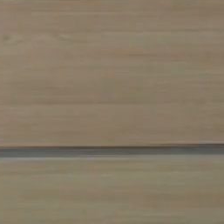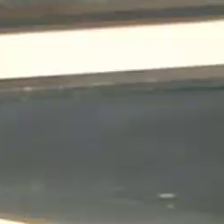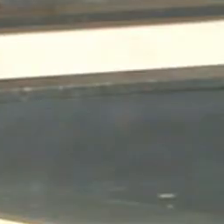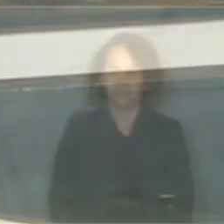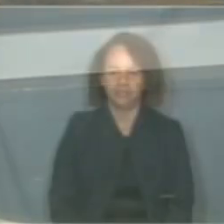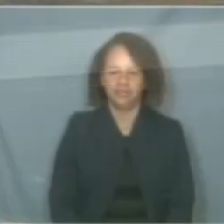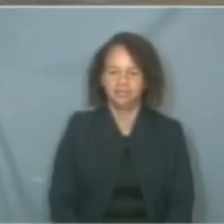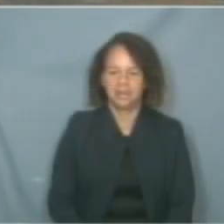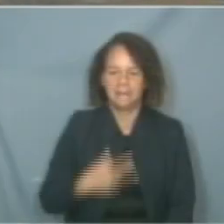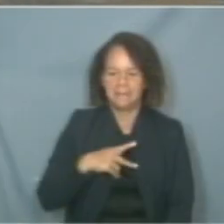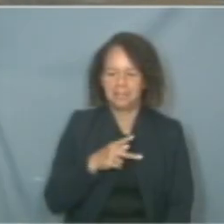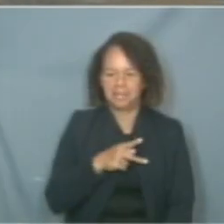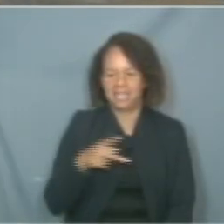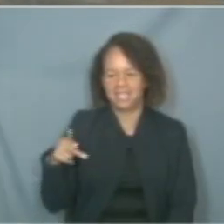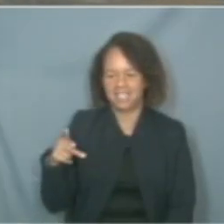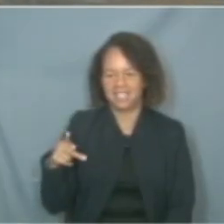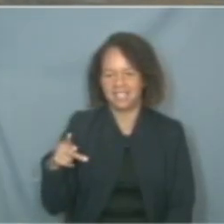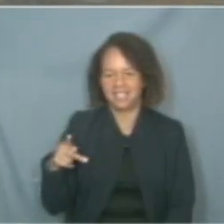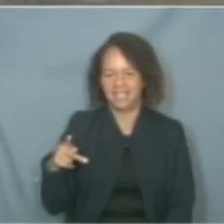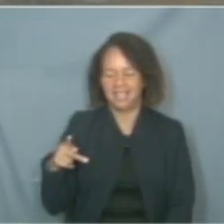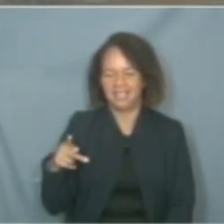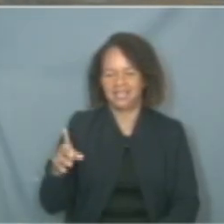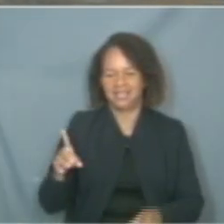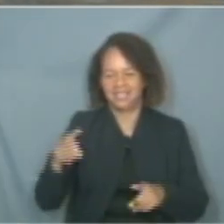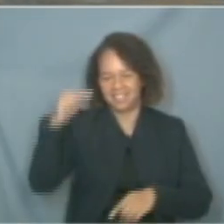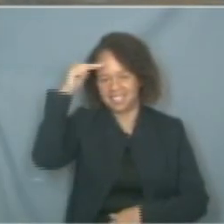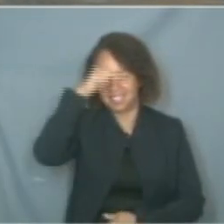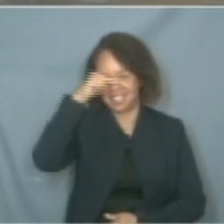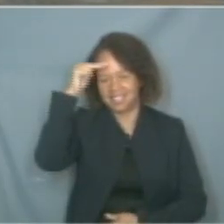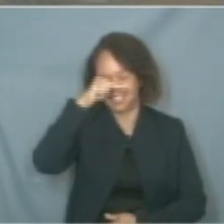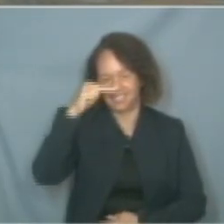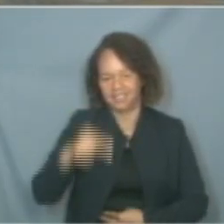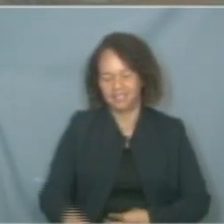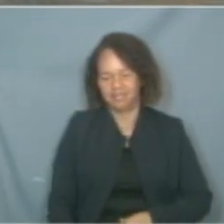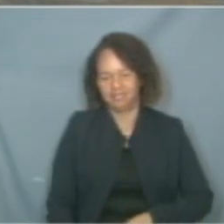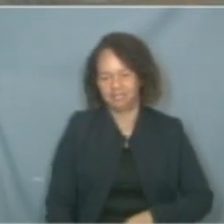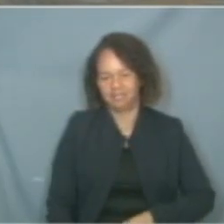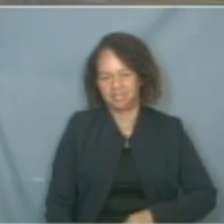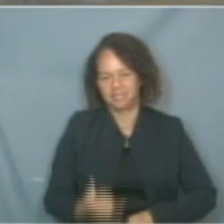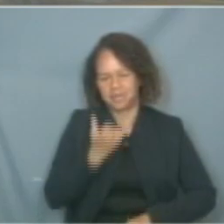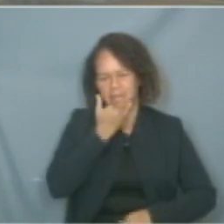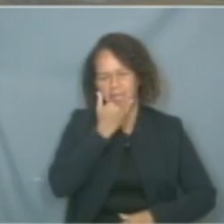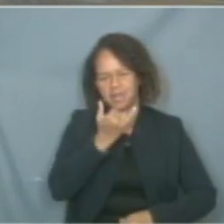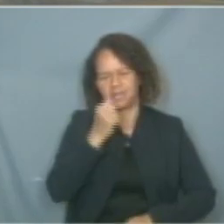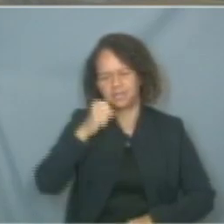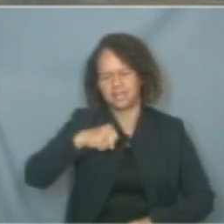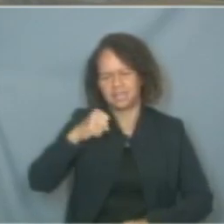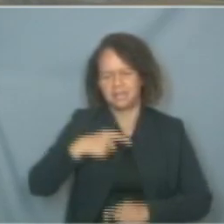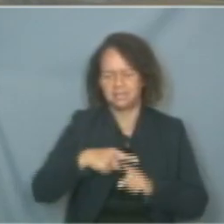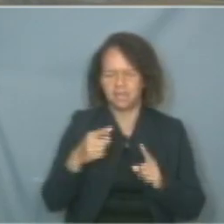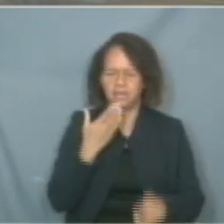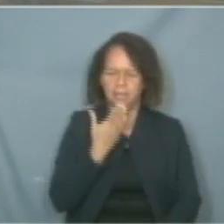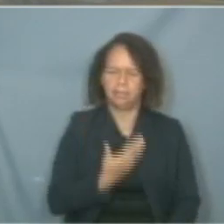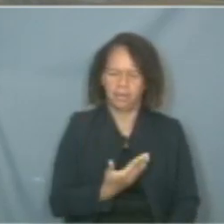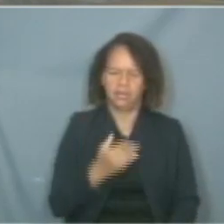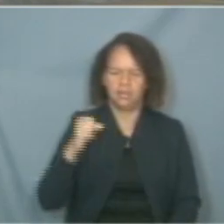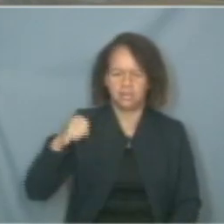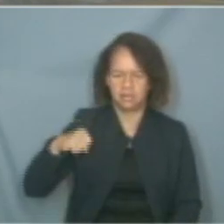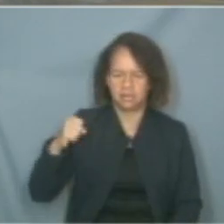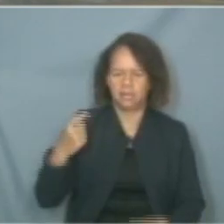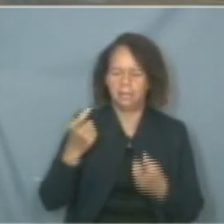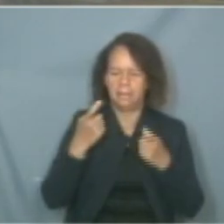Meu presidente e primo rico Zé Neto, eu perdoo Vossa Excelência, mas eu havia pedido sim